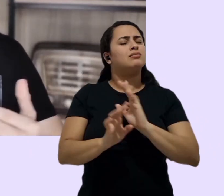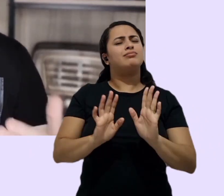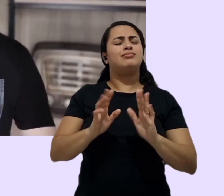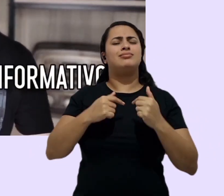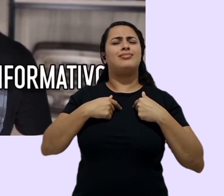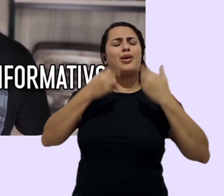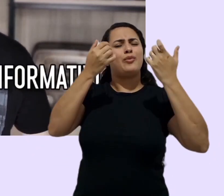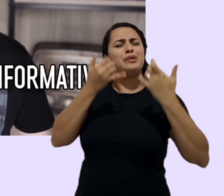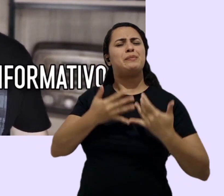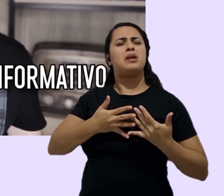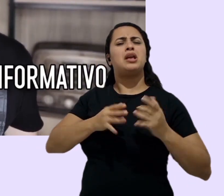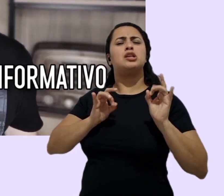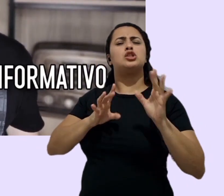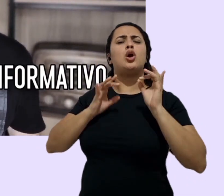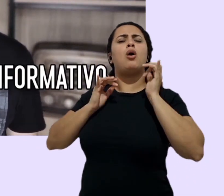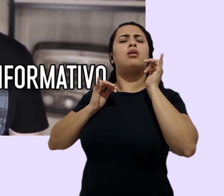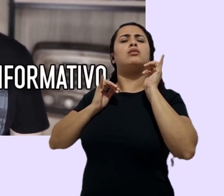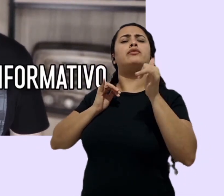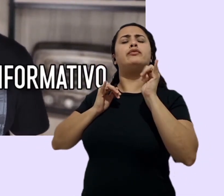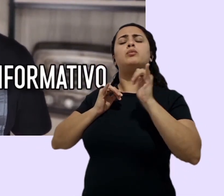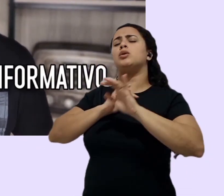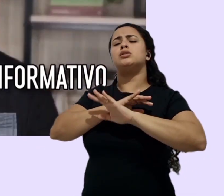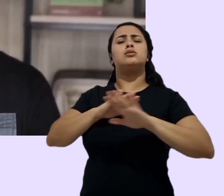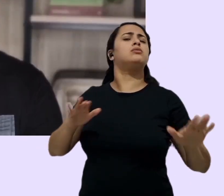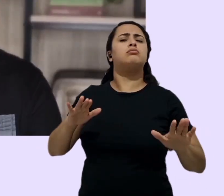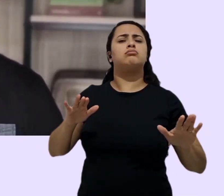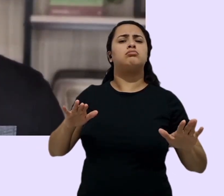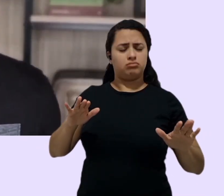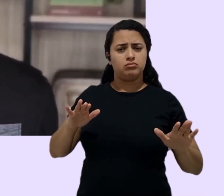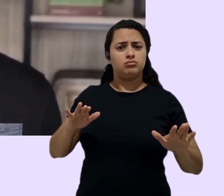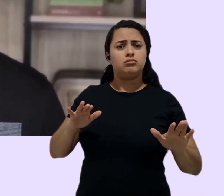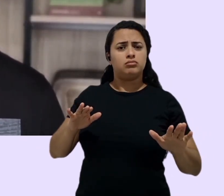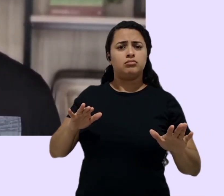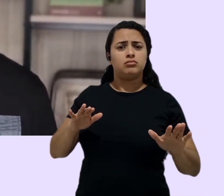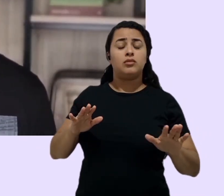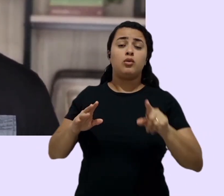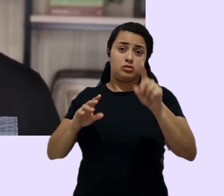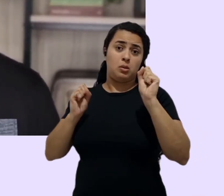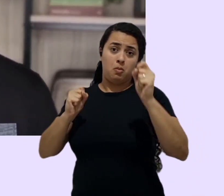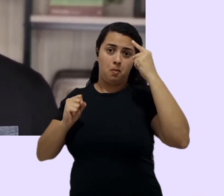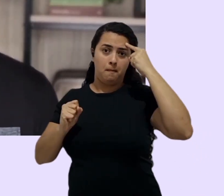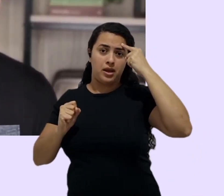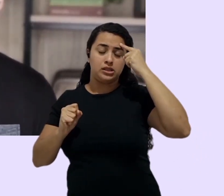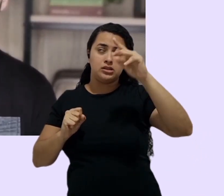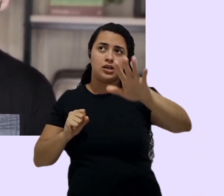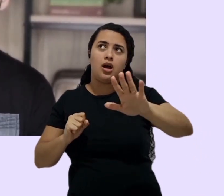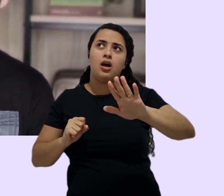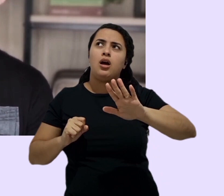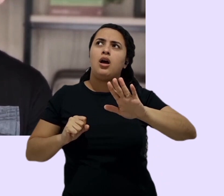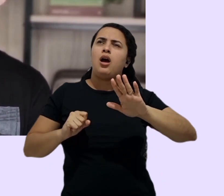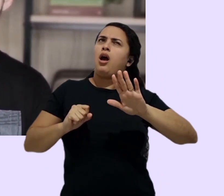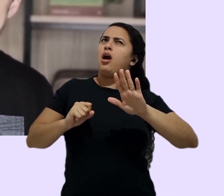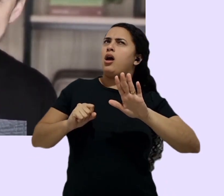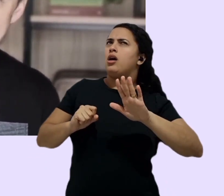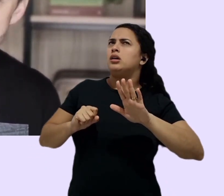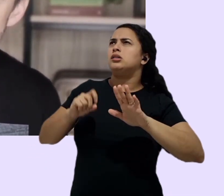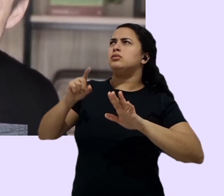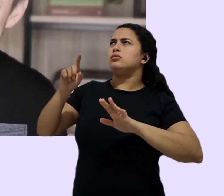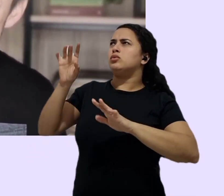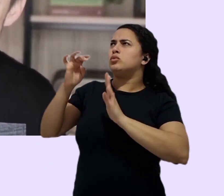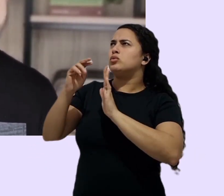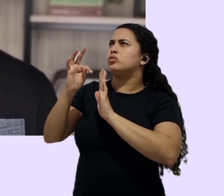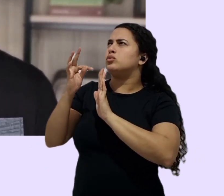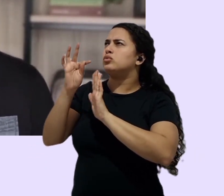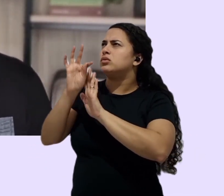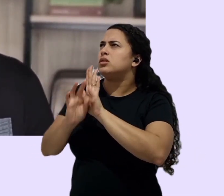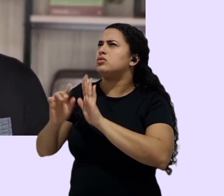explico de um jeito não literário, simplesmente informativo. De repente passa assim pela tua cabeça. Então quer dizer que no texto literário